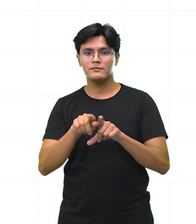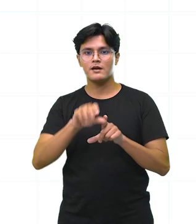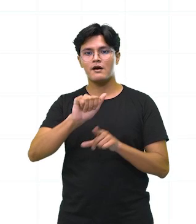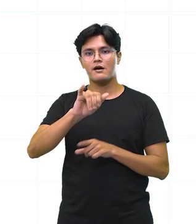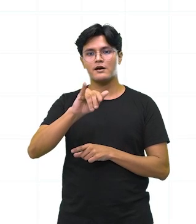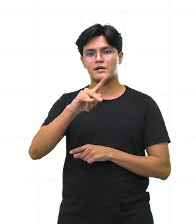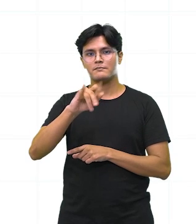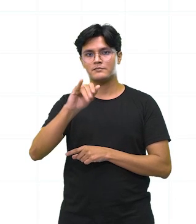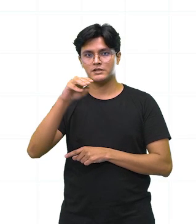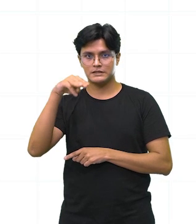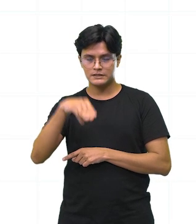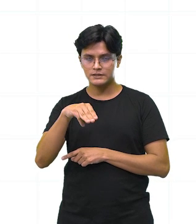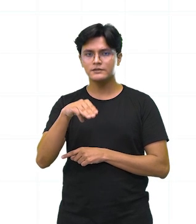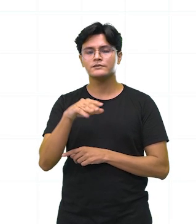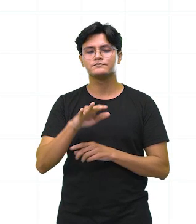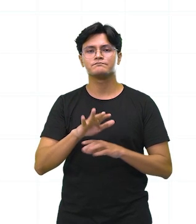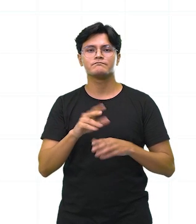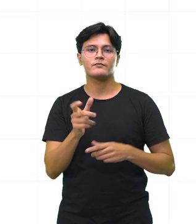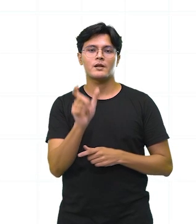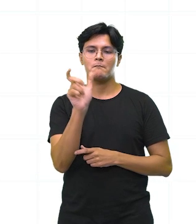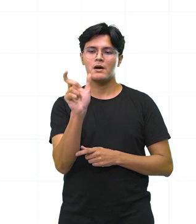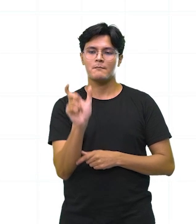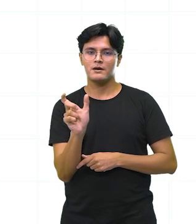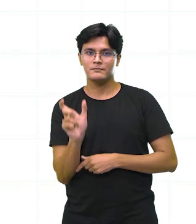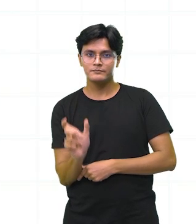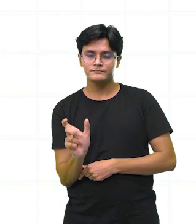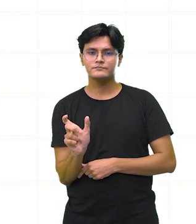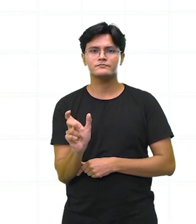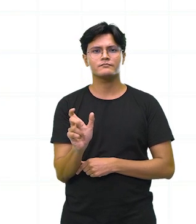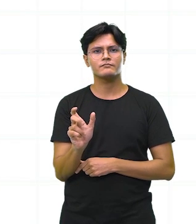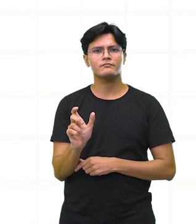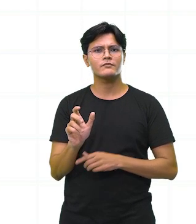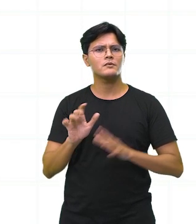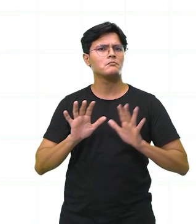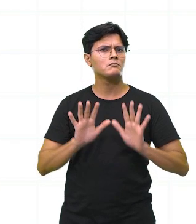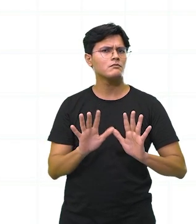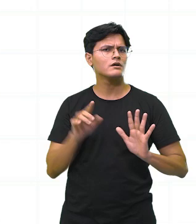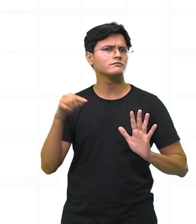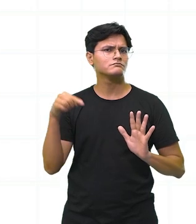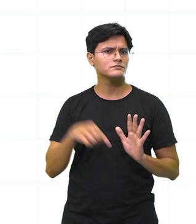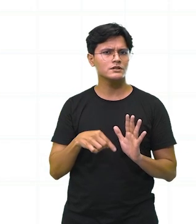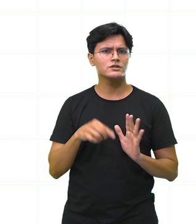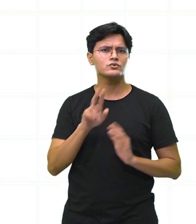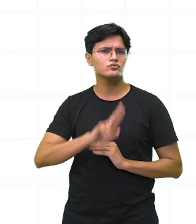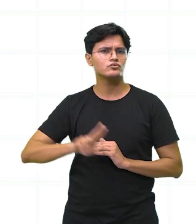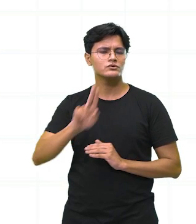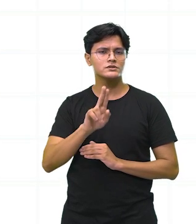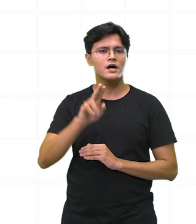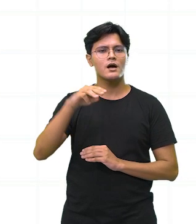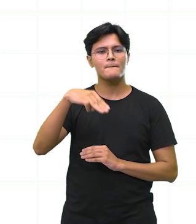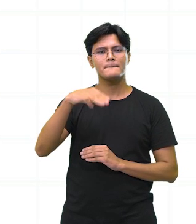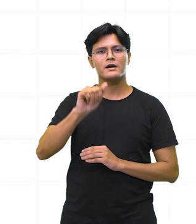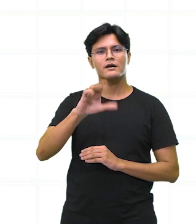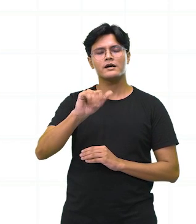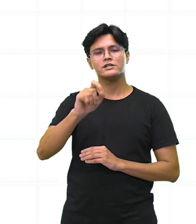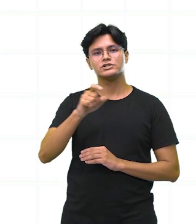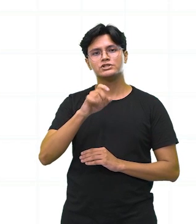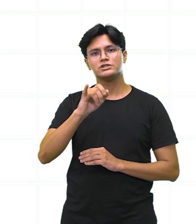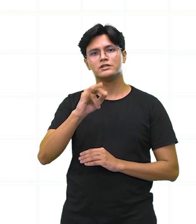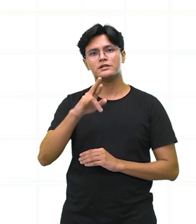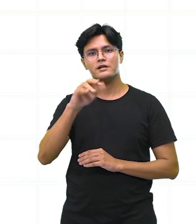assim Ah mas isso mas isso aqui é chamado de de macaxeira né ah não mas é